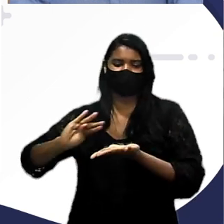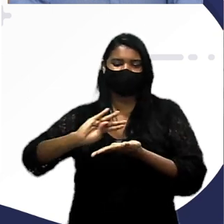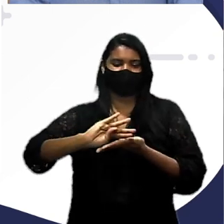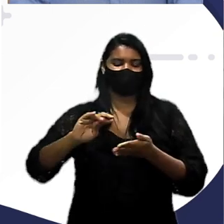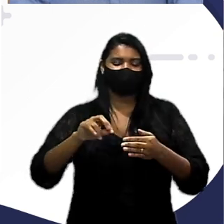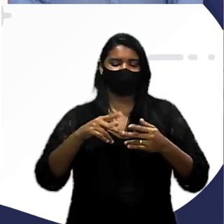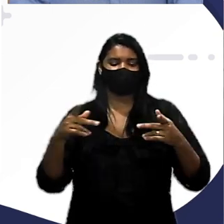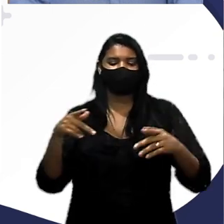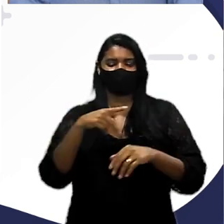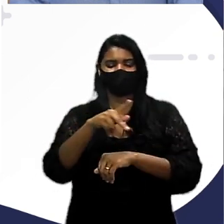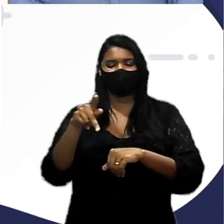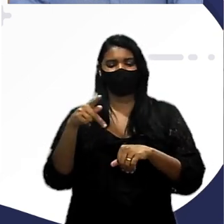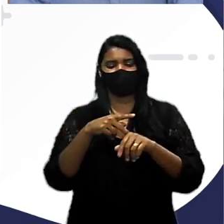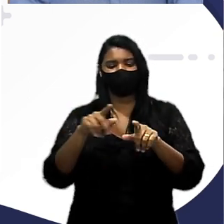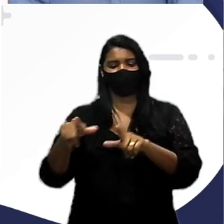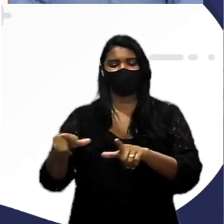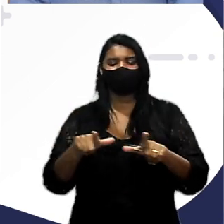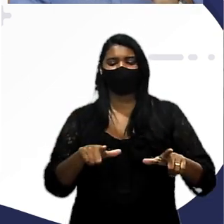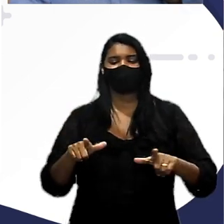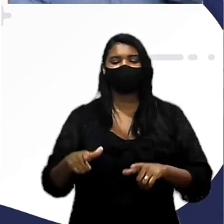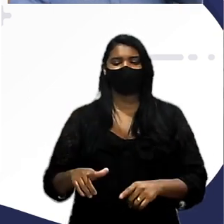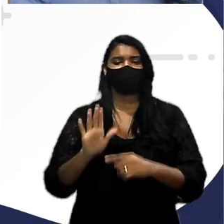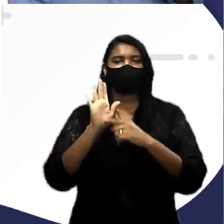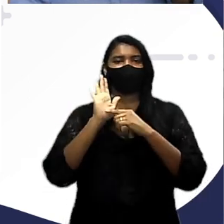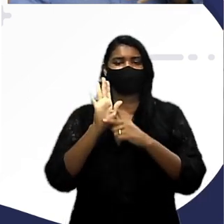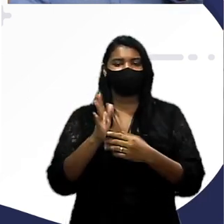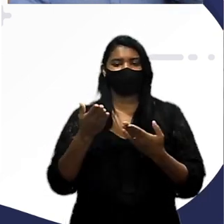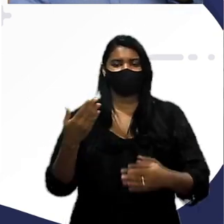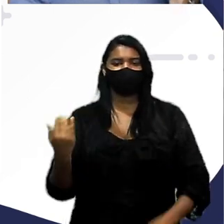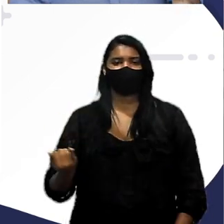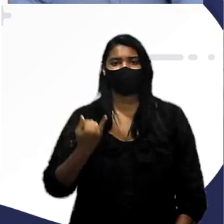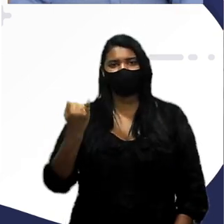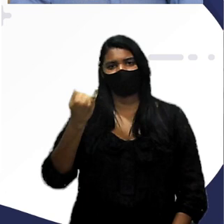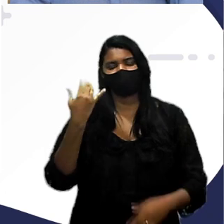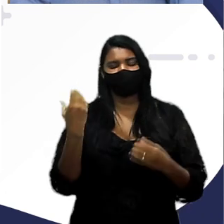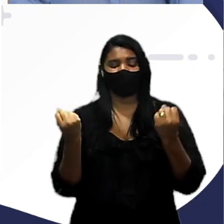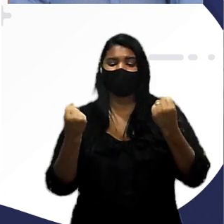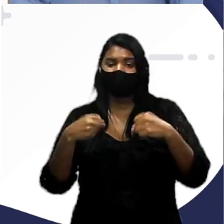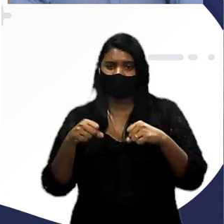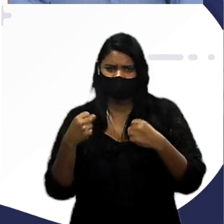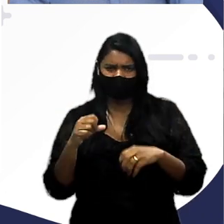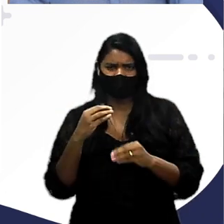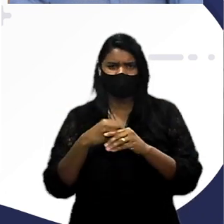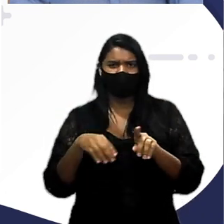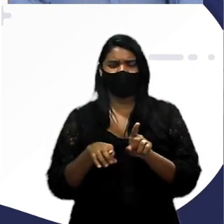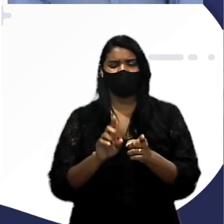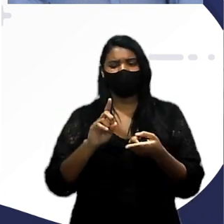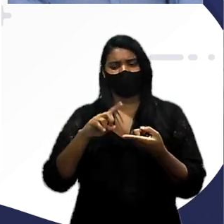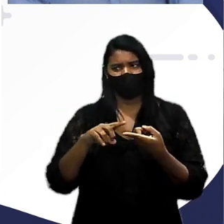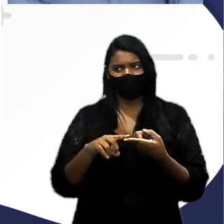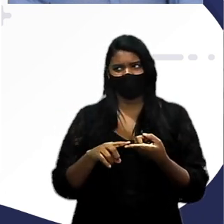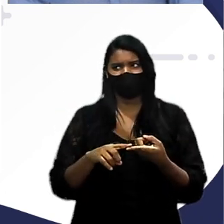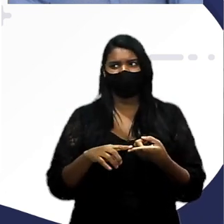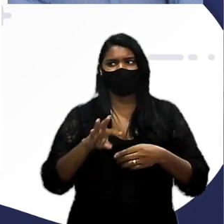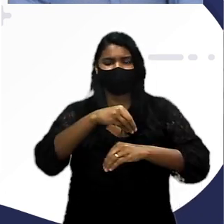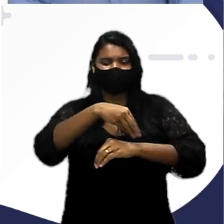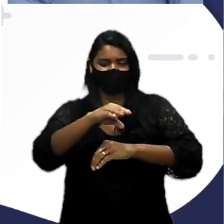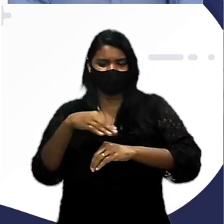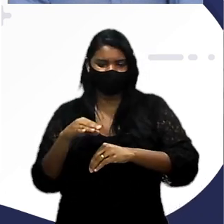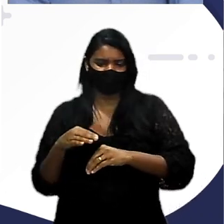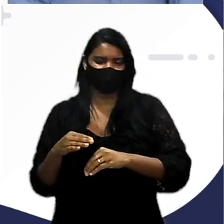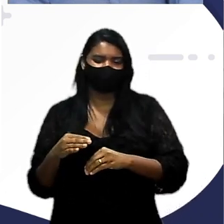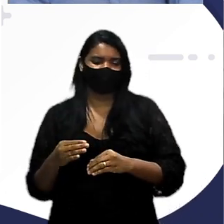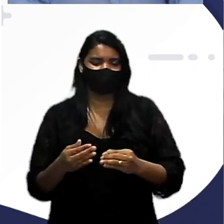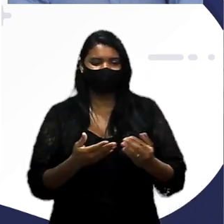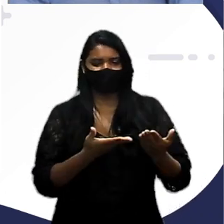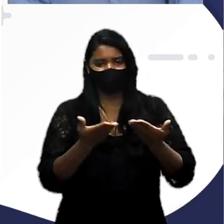outros países, em outros lugares, mostrando aí a sua importância, a sua necessidade de se tornar uma